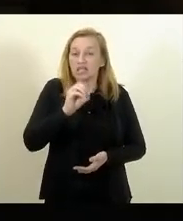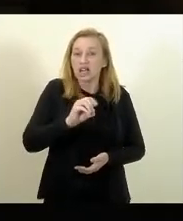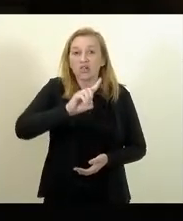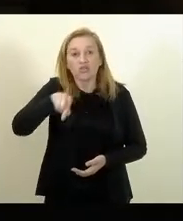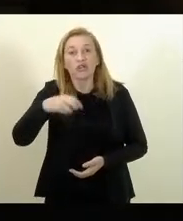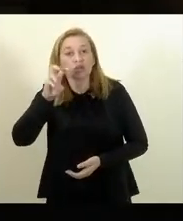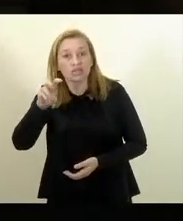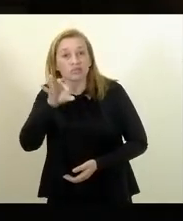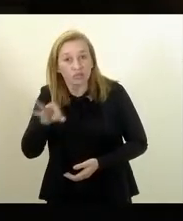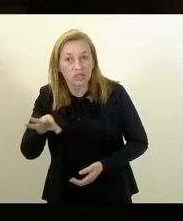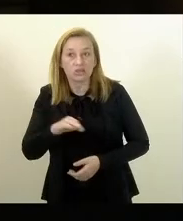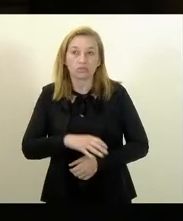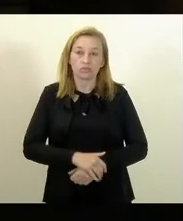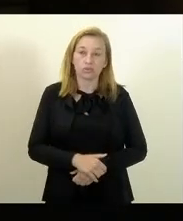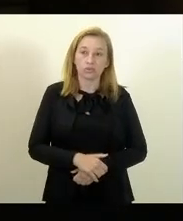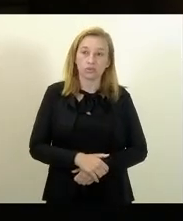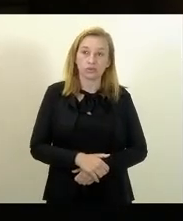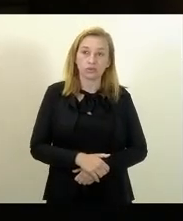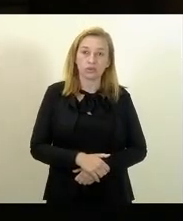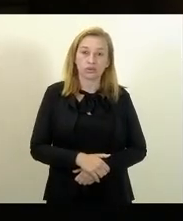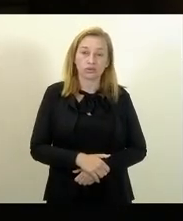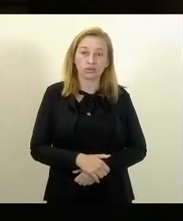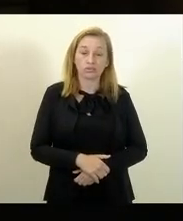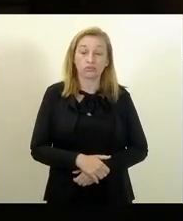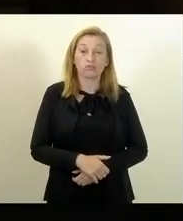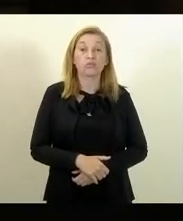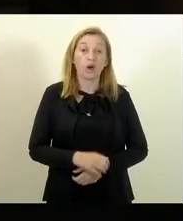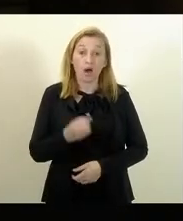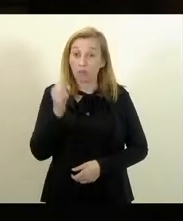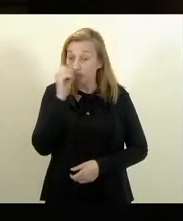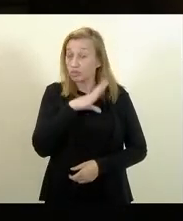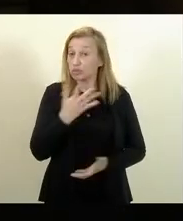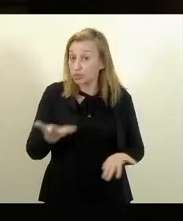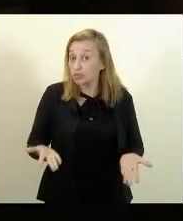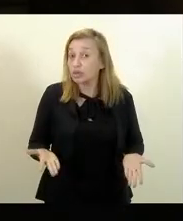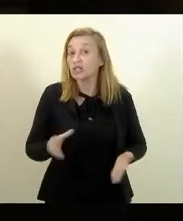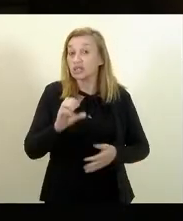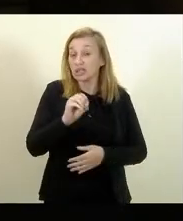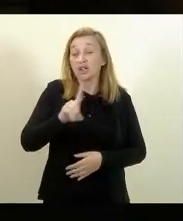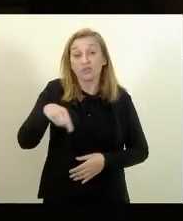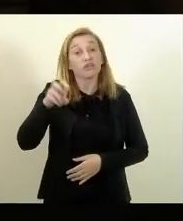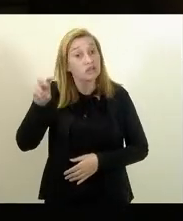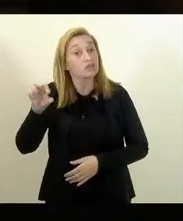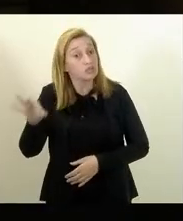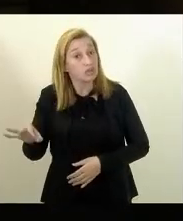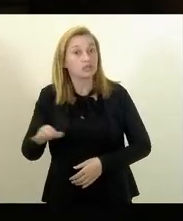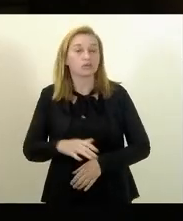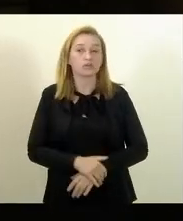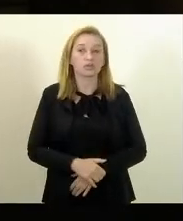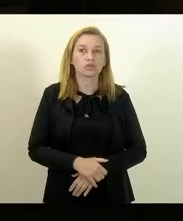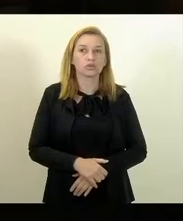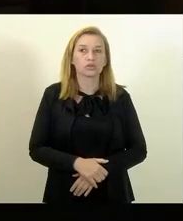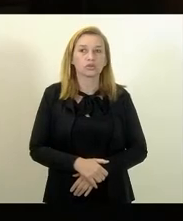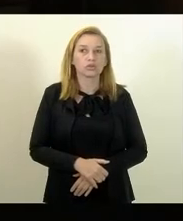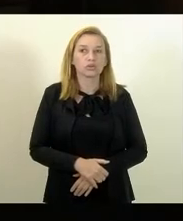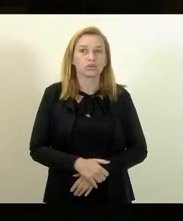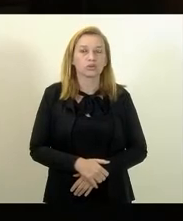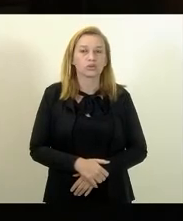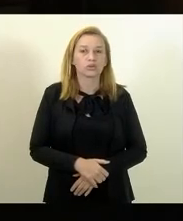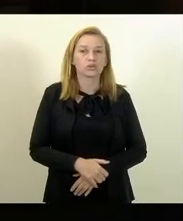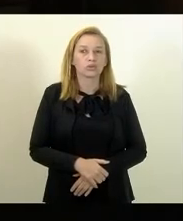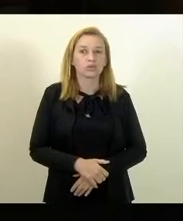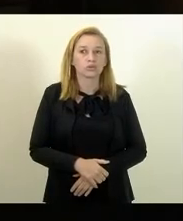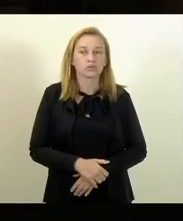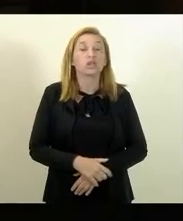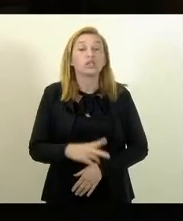0,5%. Isso é um verdadeiro absurdo. 0,5%. Onde